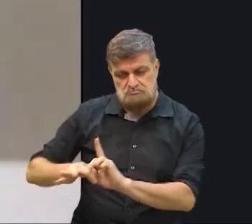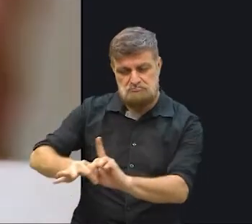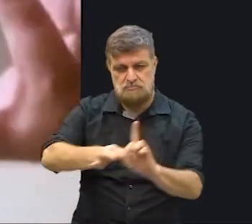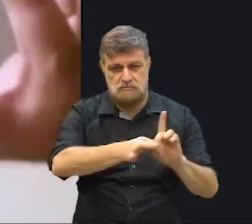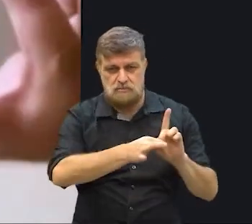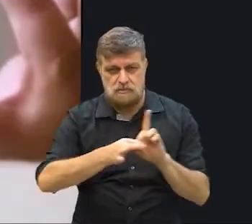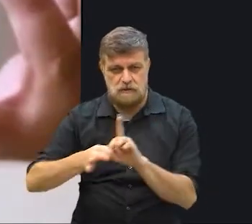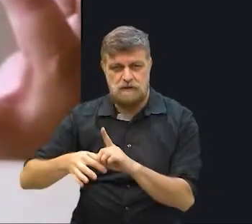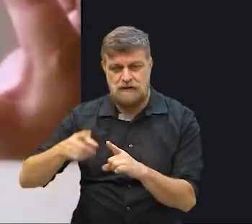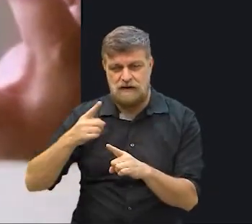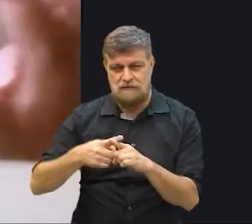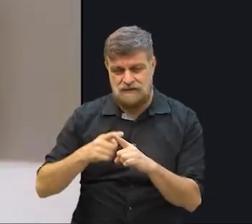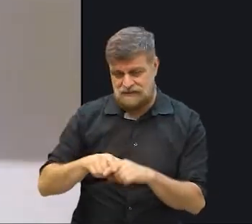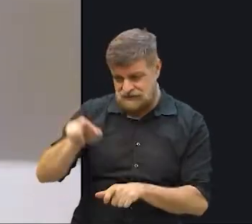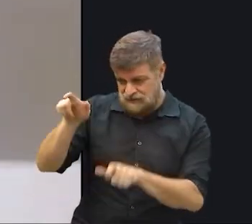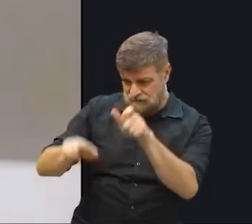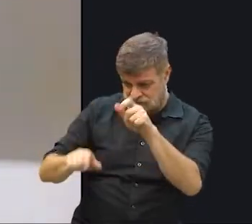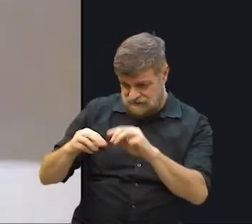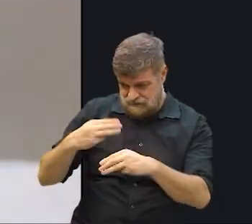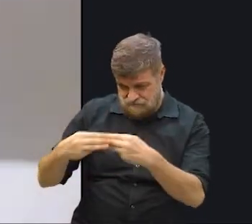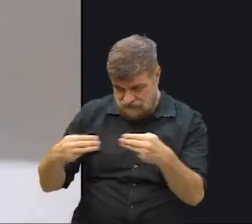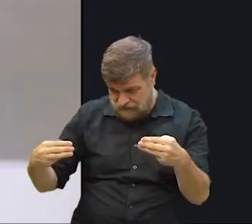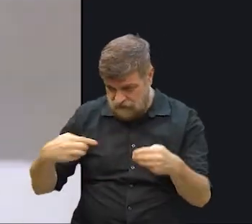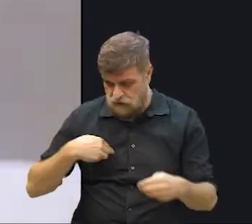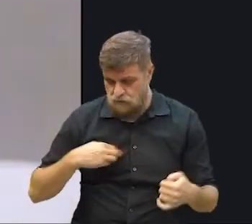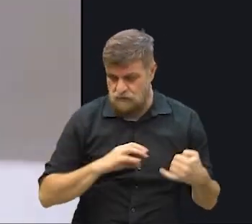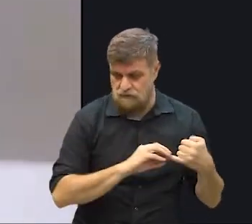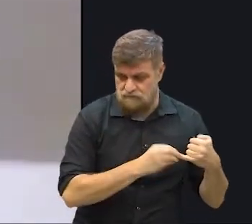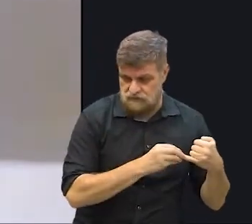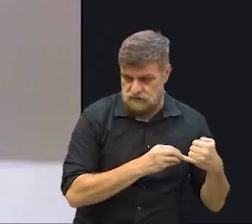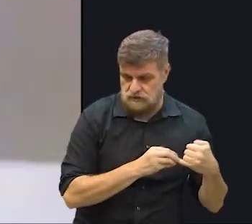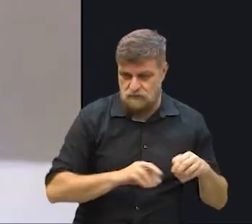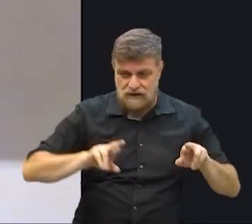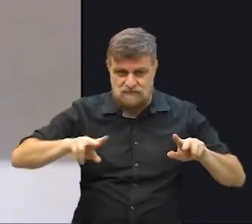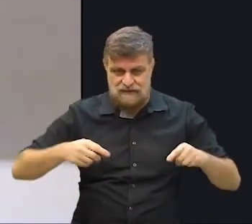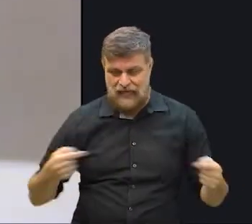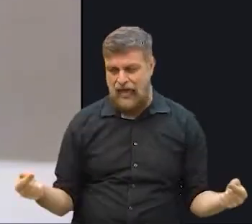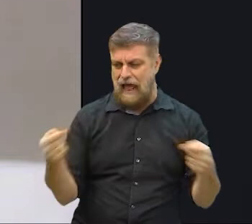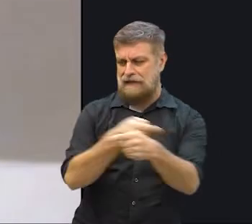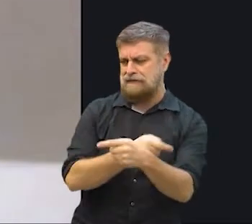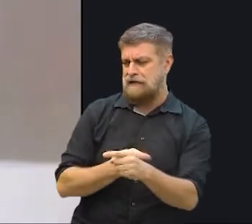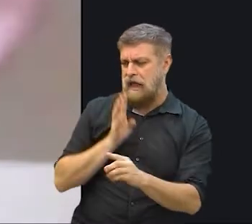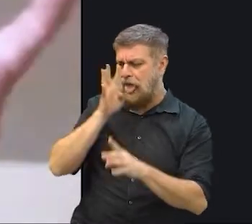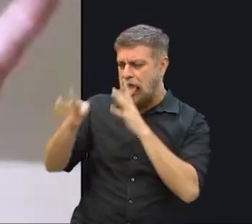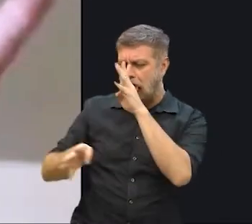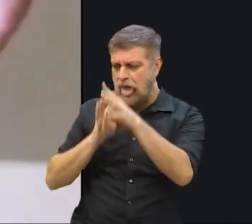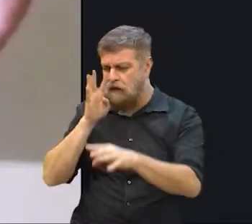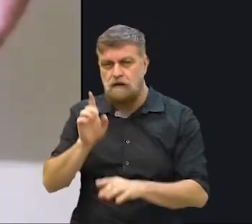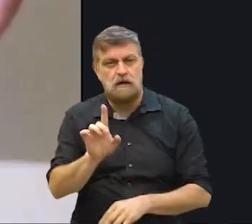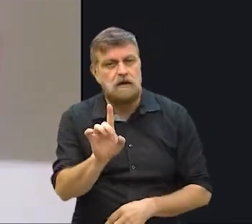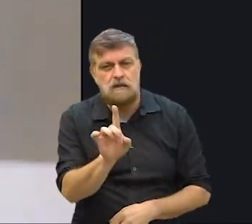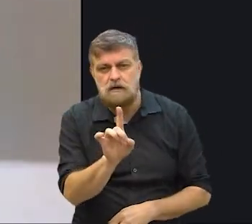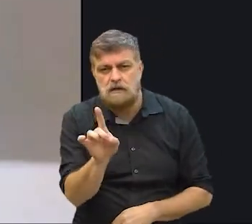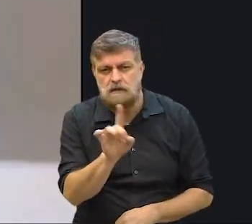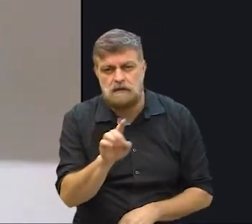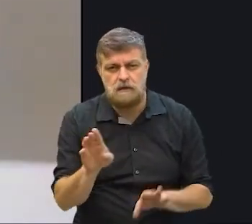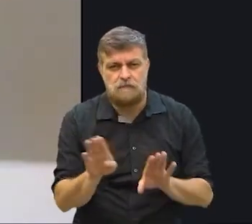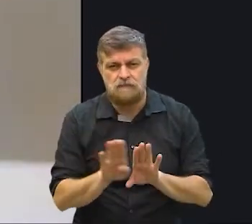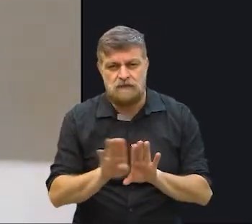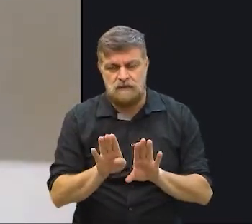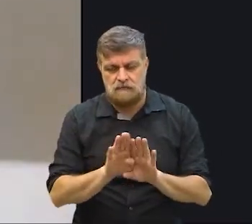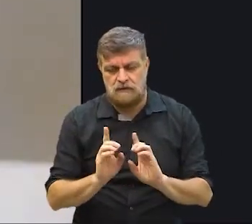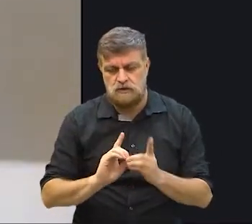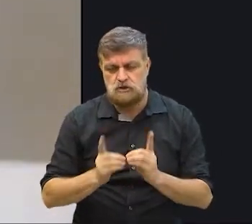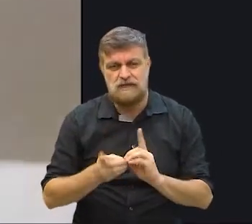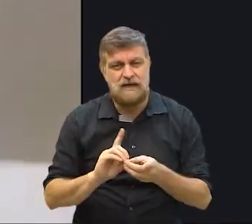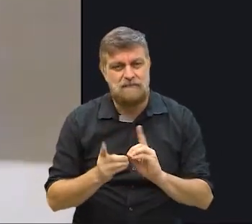bela refeição. Porque se você gosta de macarronada e eu feijoada, eu sou contra. Pelo